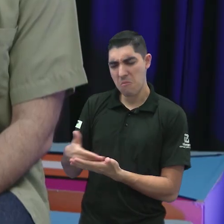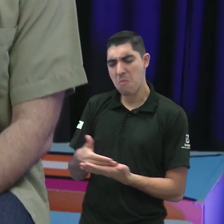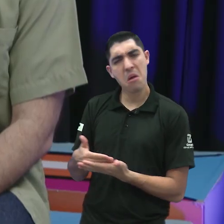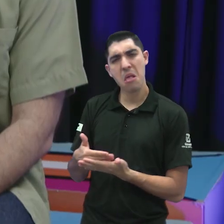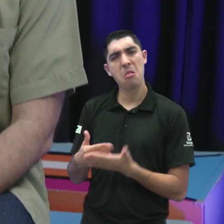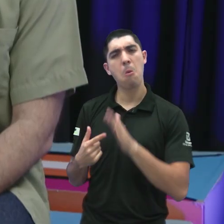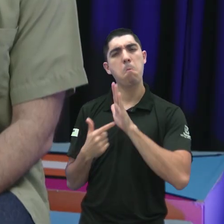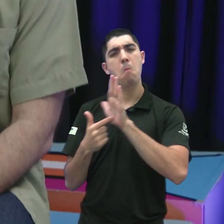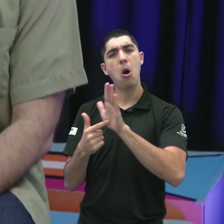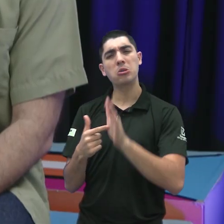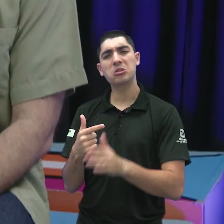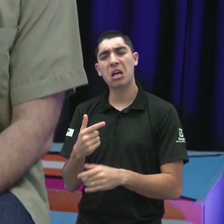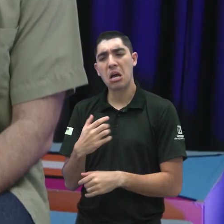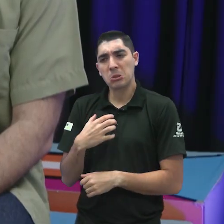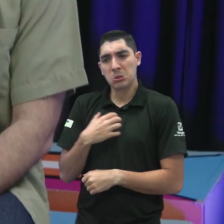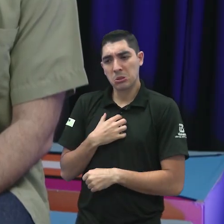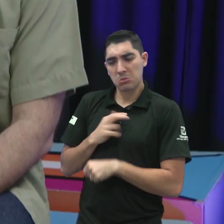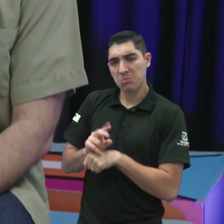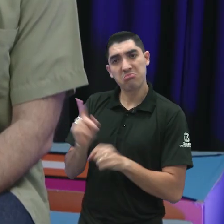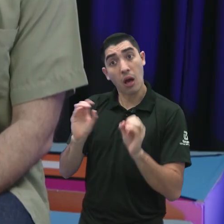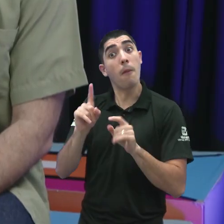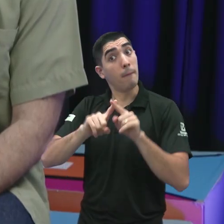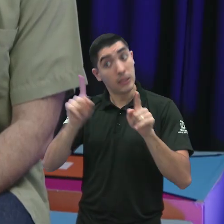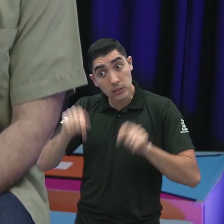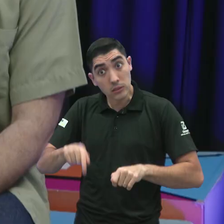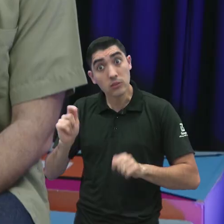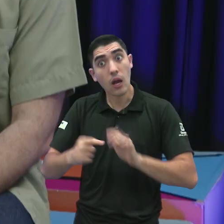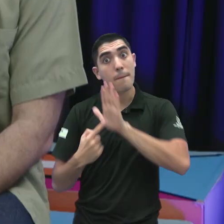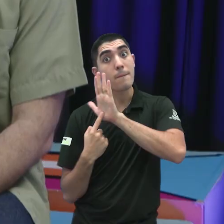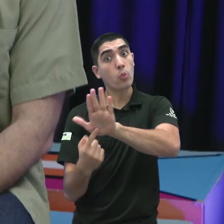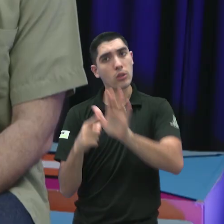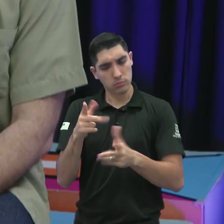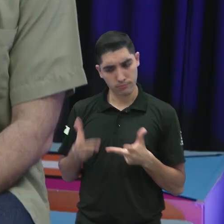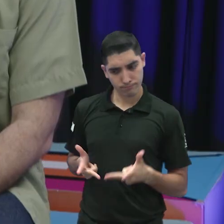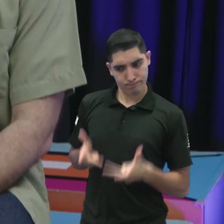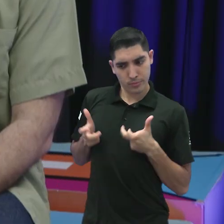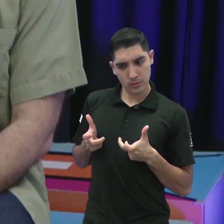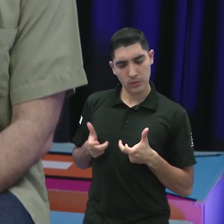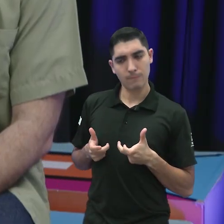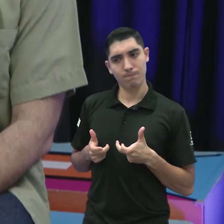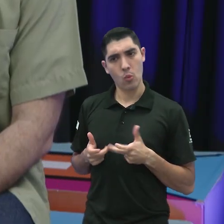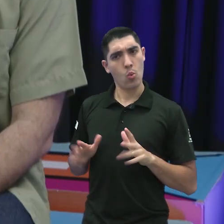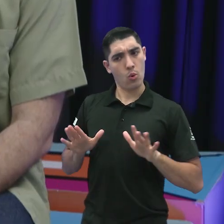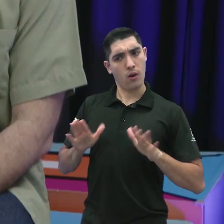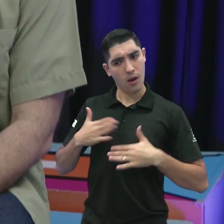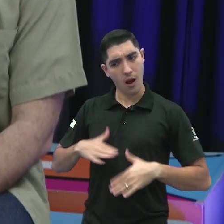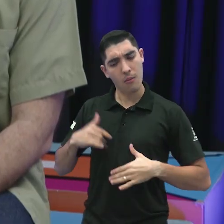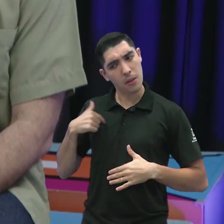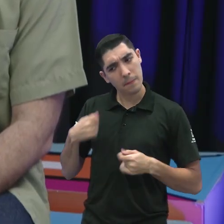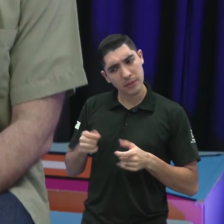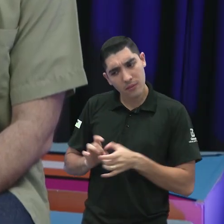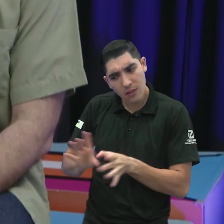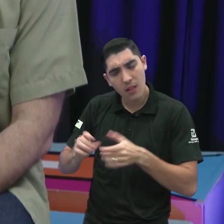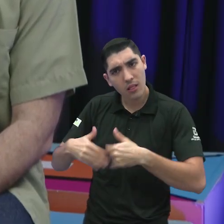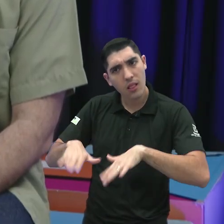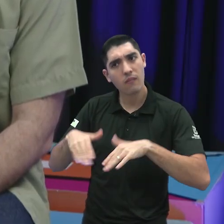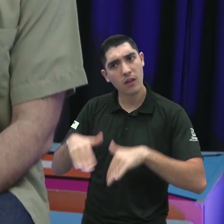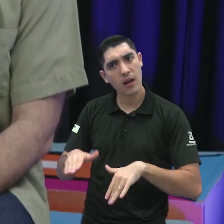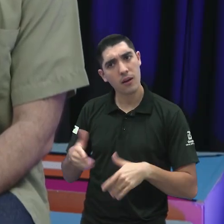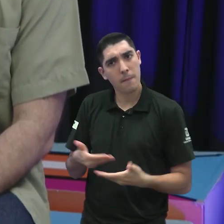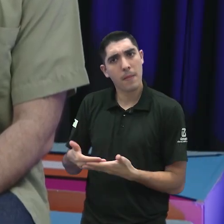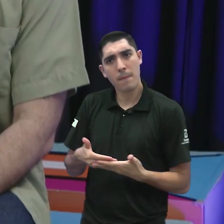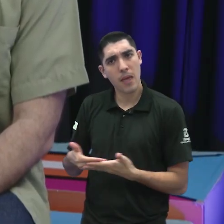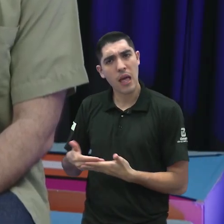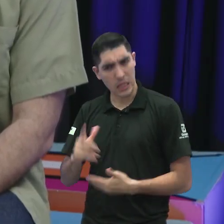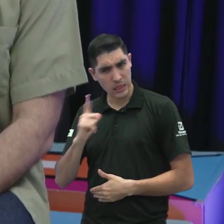bebê não dá sinal, né? Que tá se sentindo super protegido ou não, mas dá sinal, né? Dá aquele alerta. Opa, eu tenho que dar um respiro ali também pro